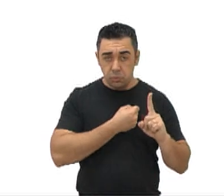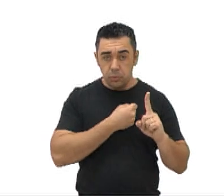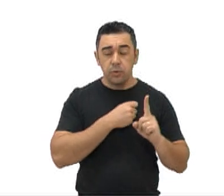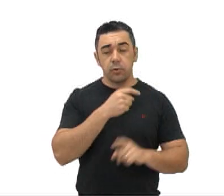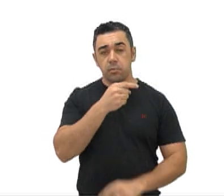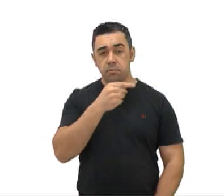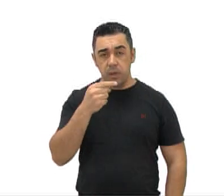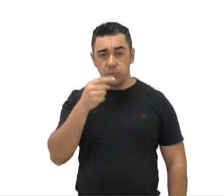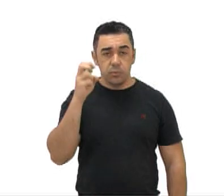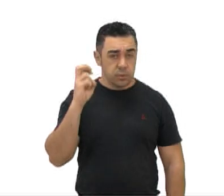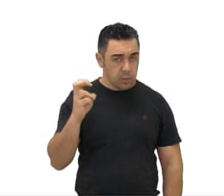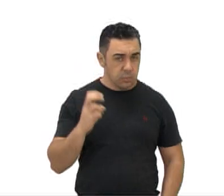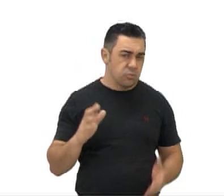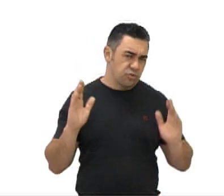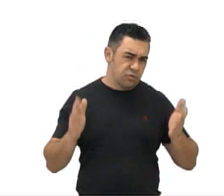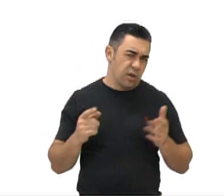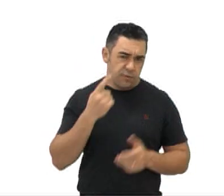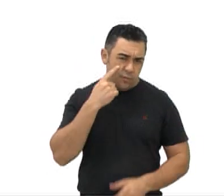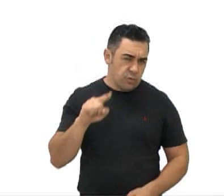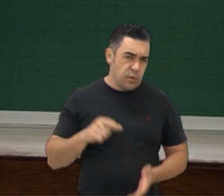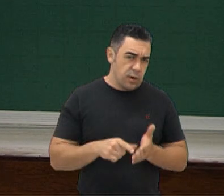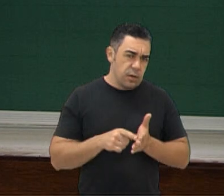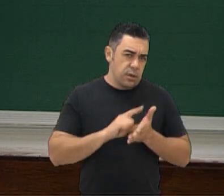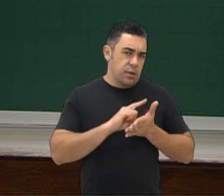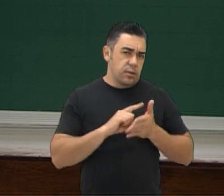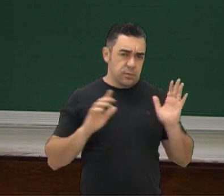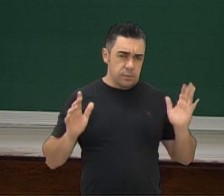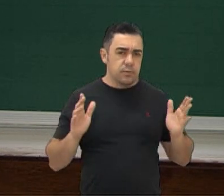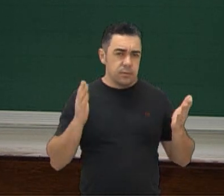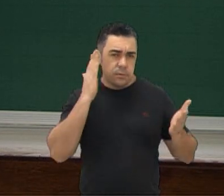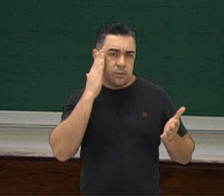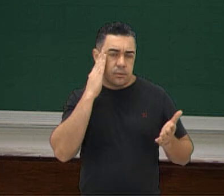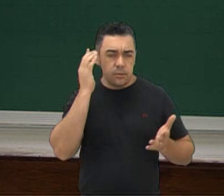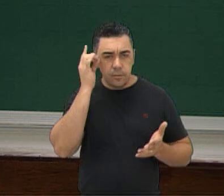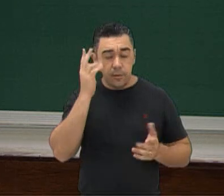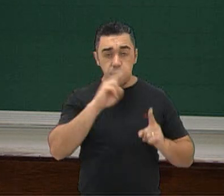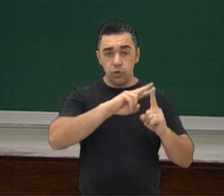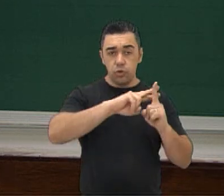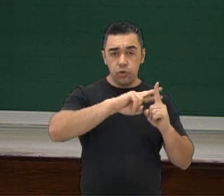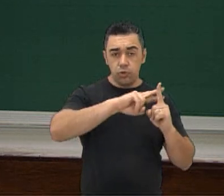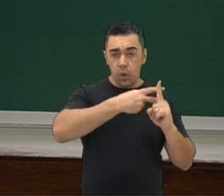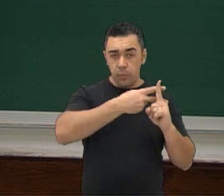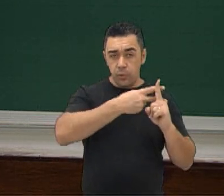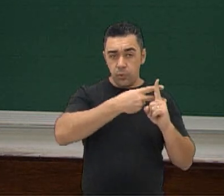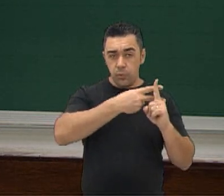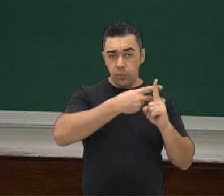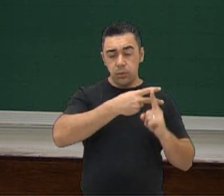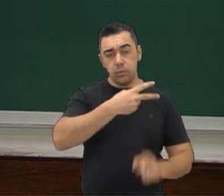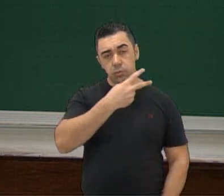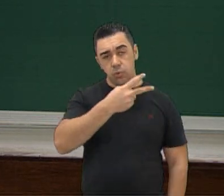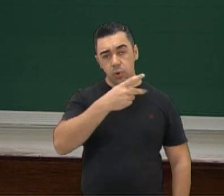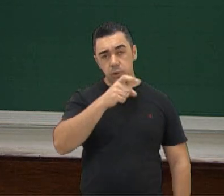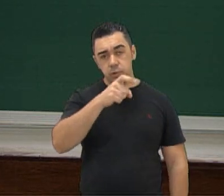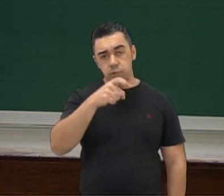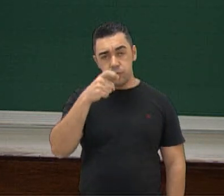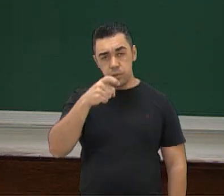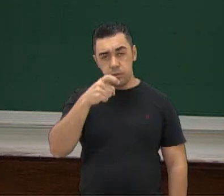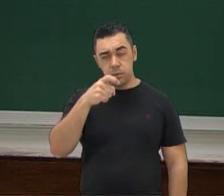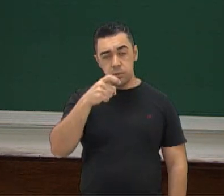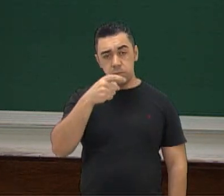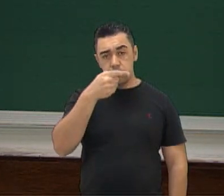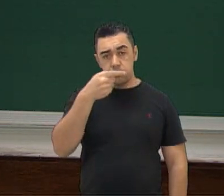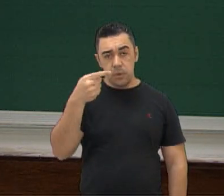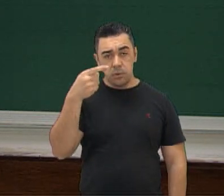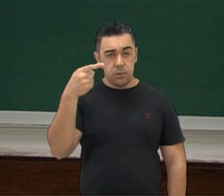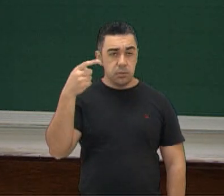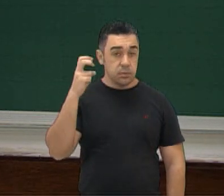menos 5. Então, a gente já viu isso aqui no exercício anterior. O dobro está relacionado a dobrar um valor.